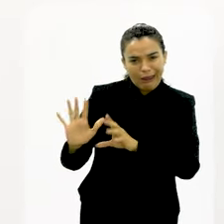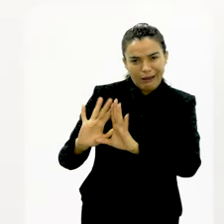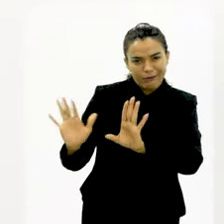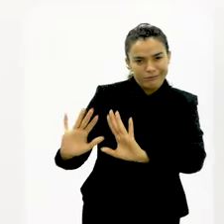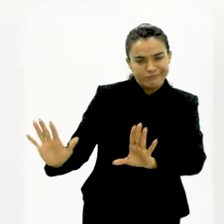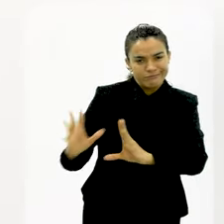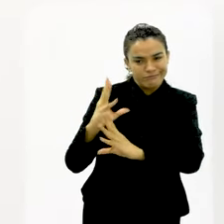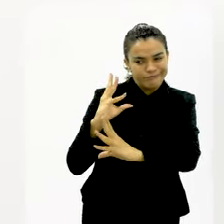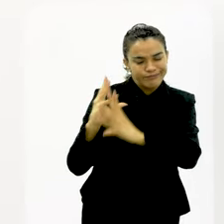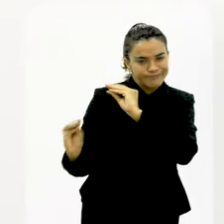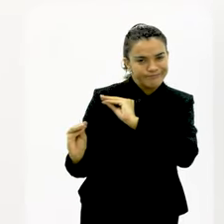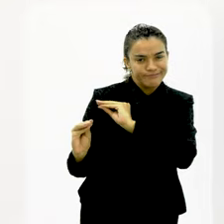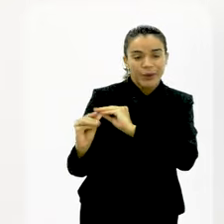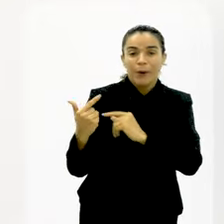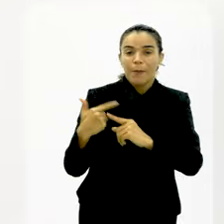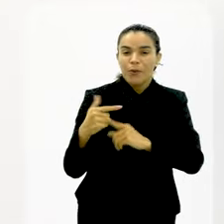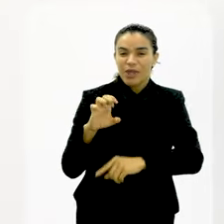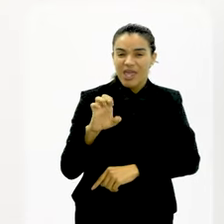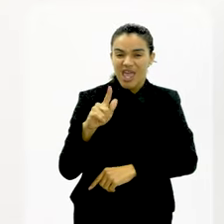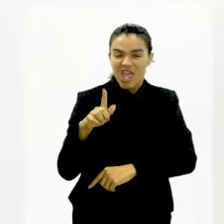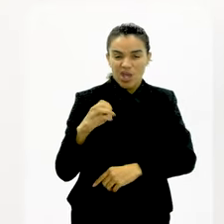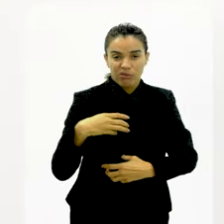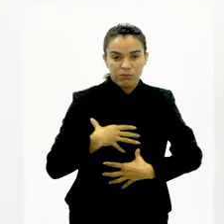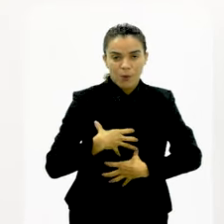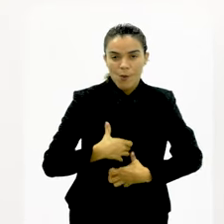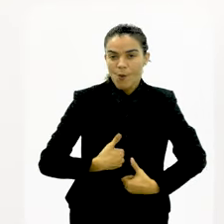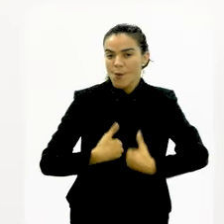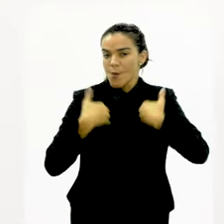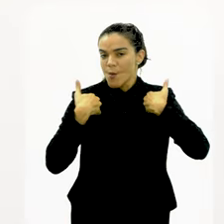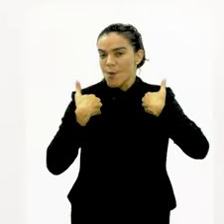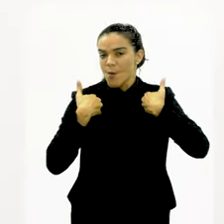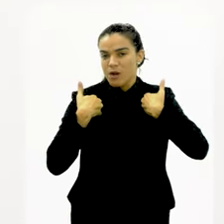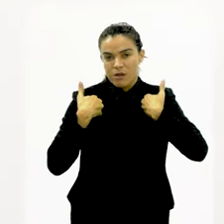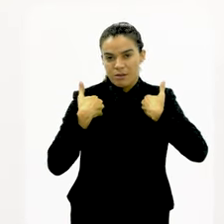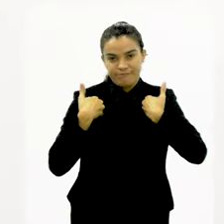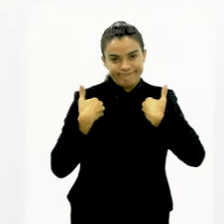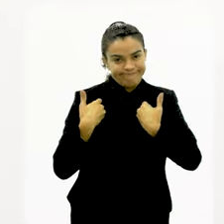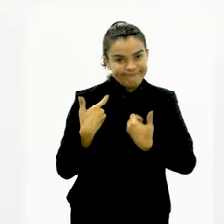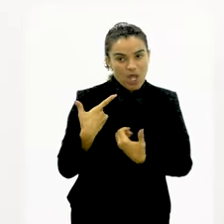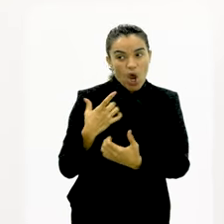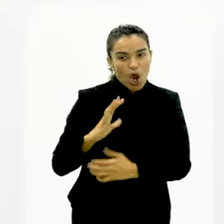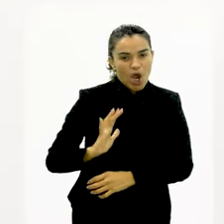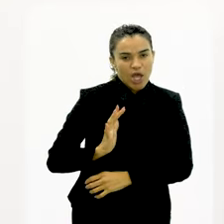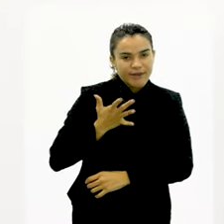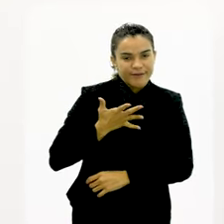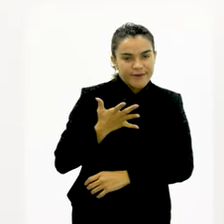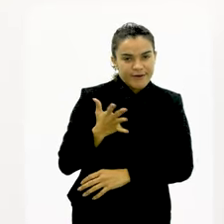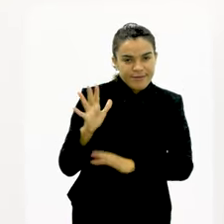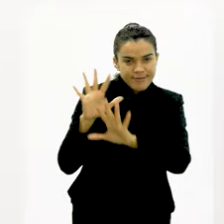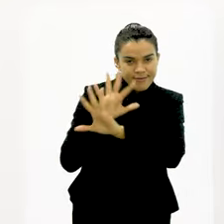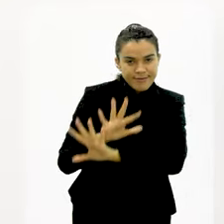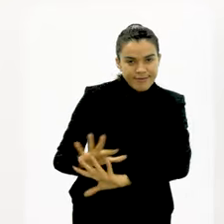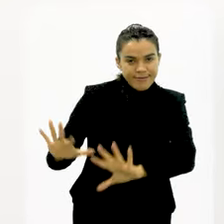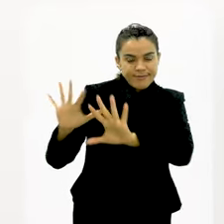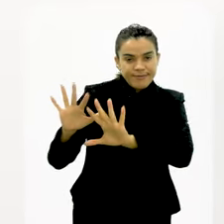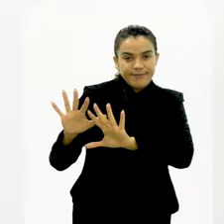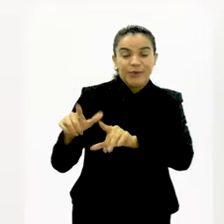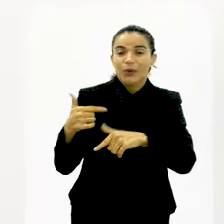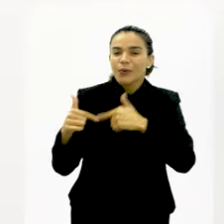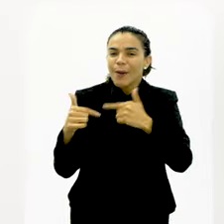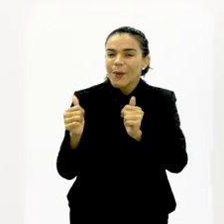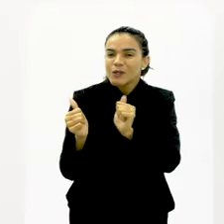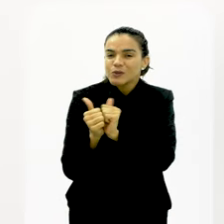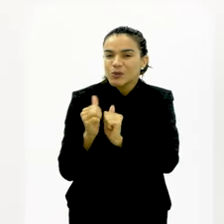fugir, né? Porque eu acho que o ego, ele é um fantasma, ele não é real. E o trabalho com o enredista,